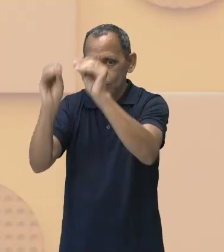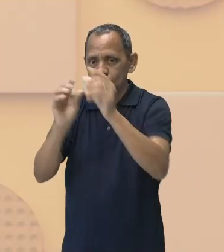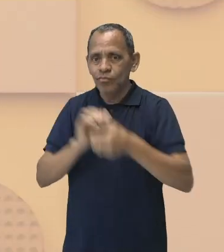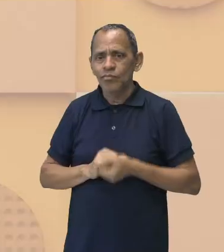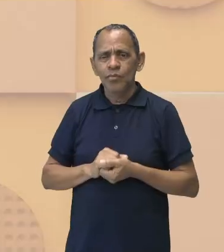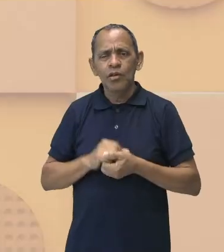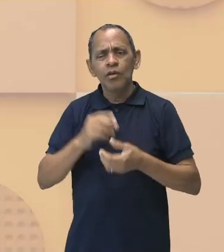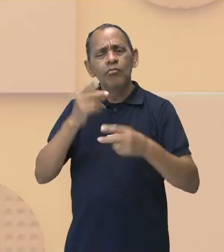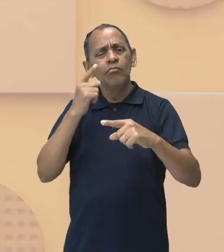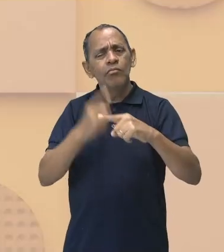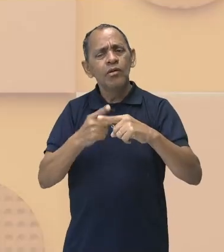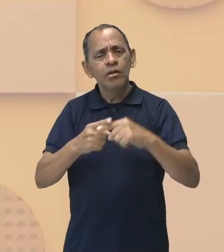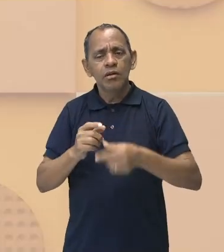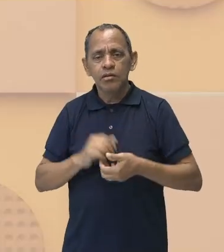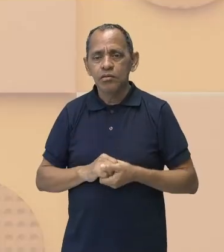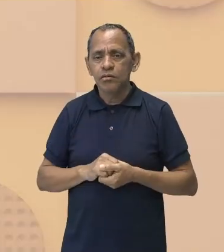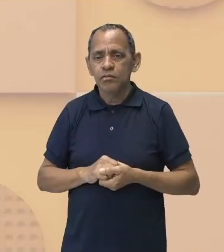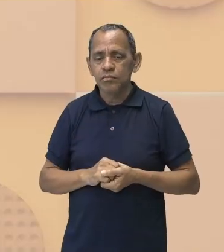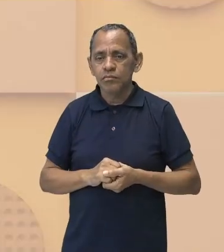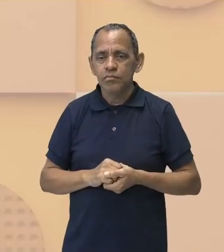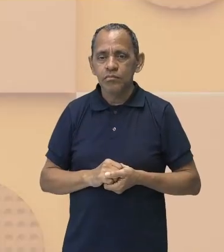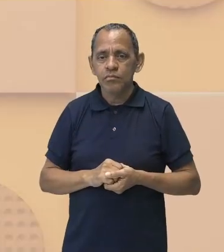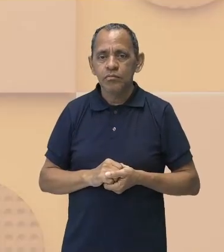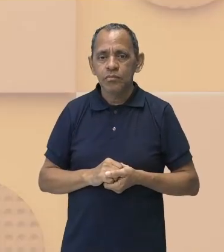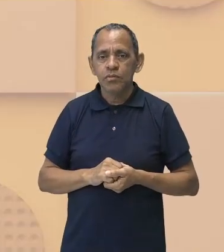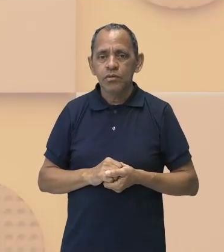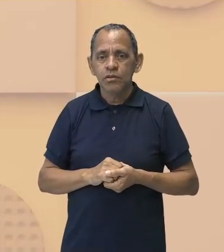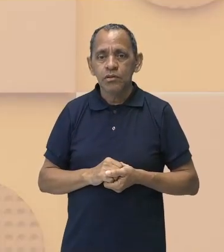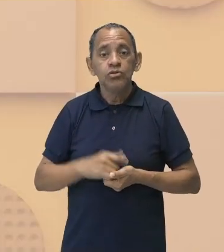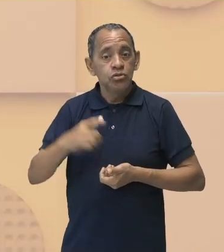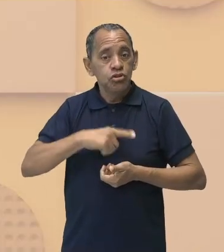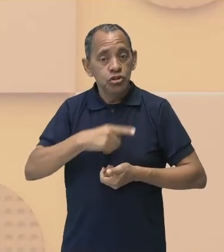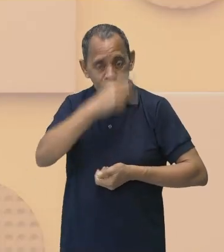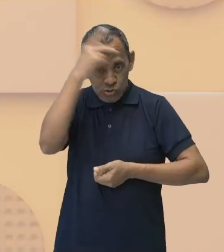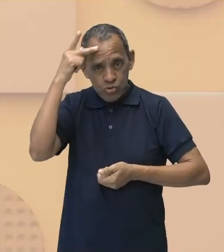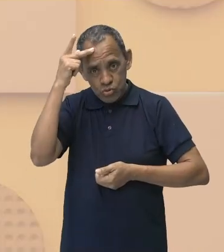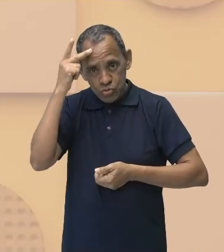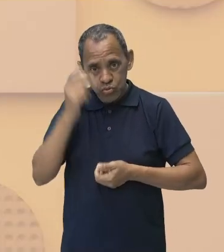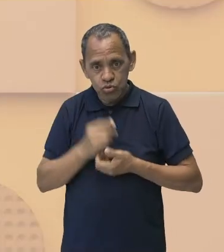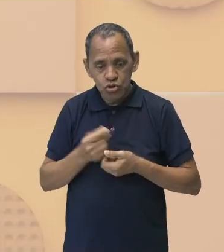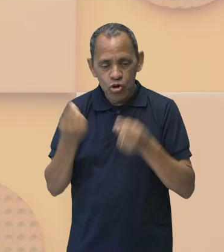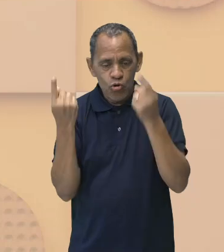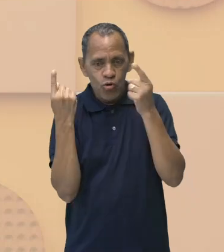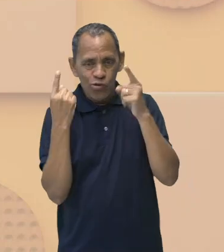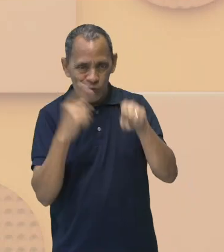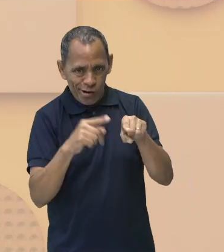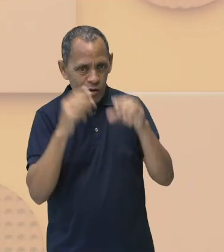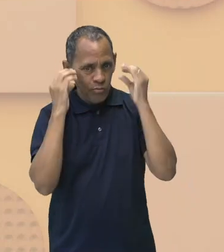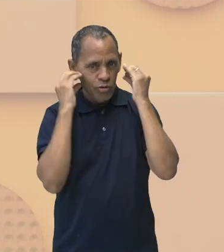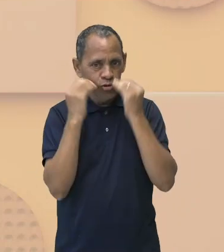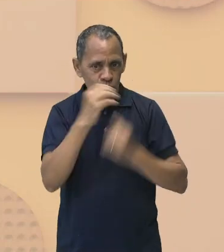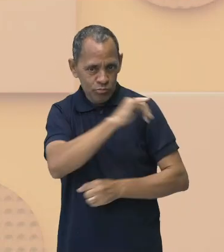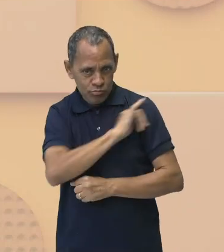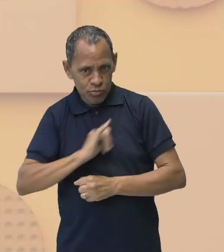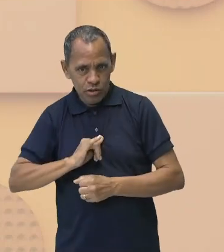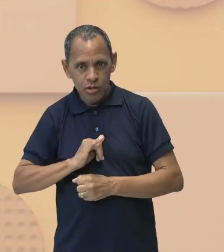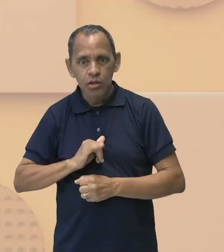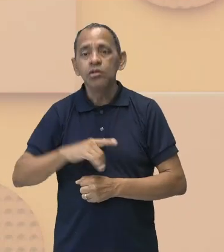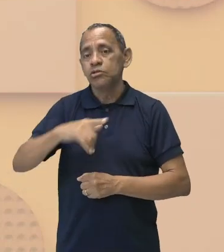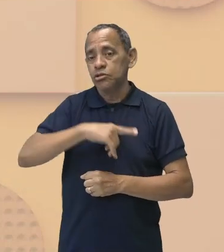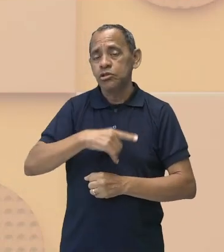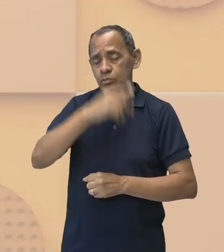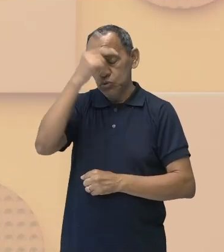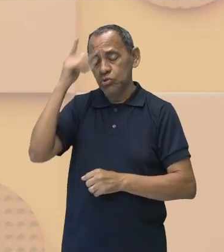então ex-imperador? Bem, assim como haviam pessoas que eram contrárias ao imperador Dom Pedro II, haviam pessoas que